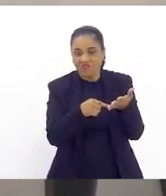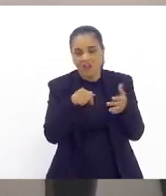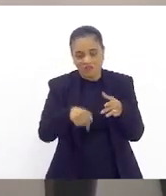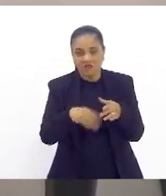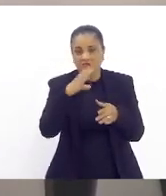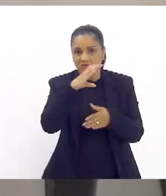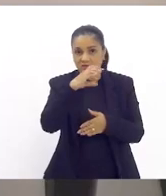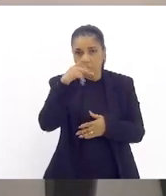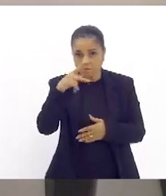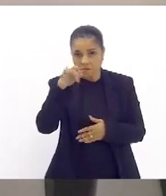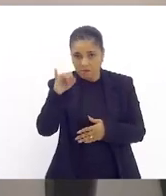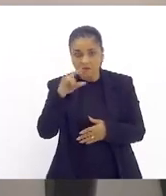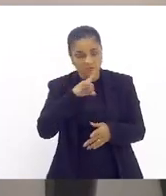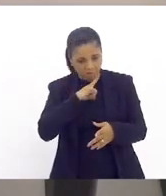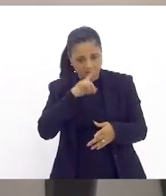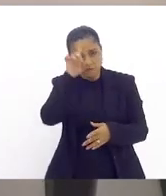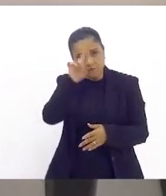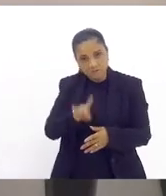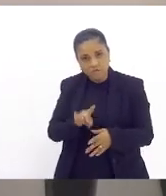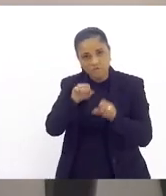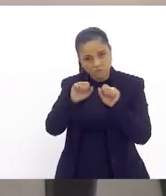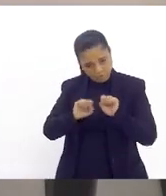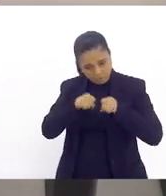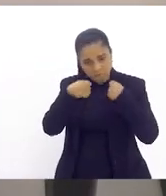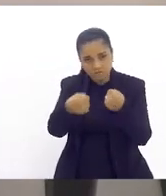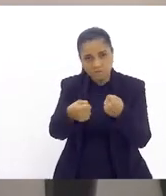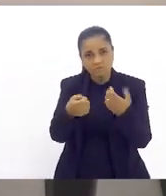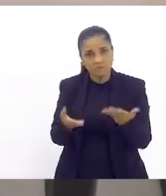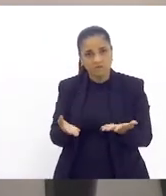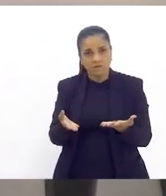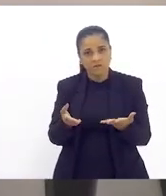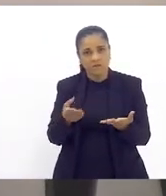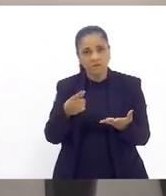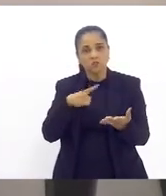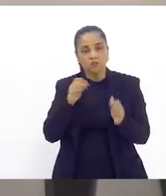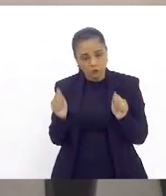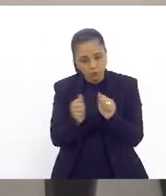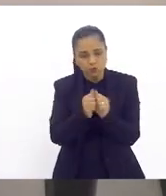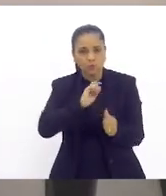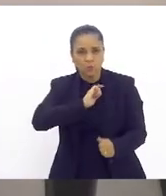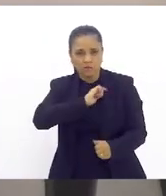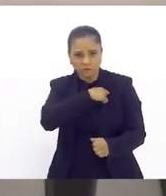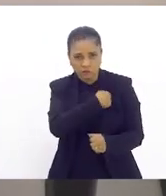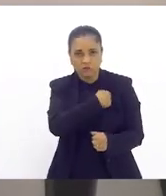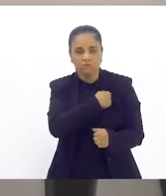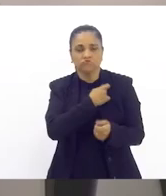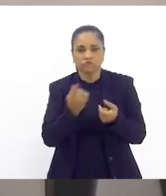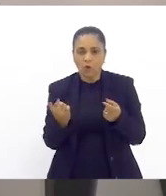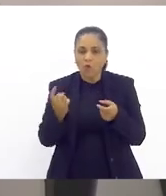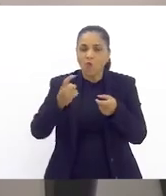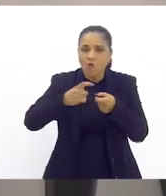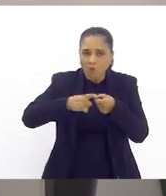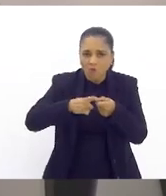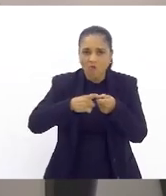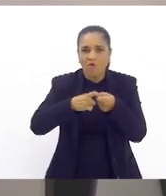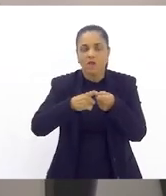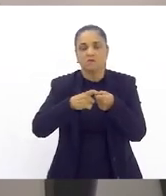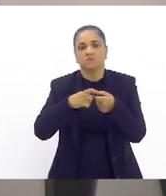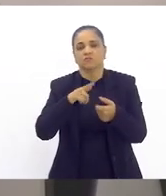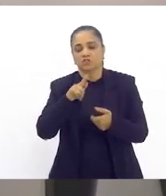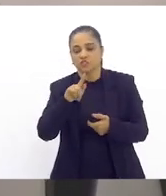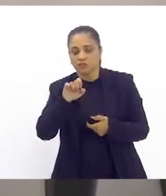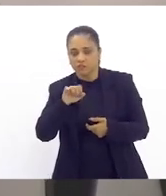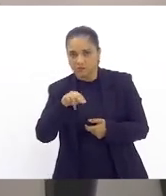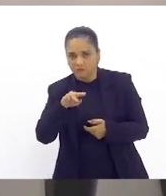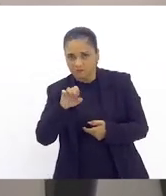só se tem a unidade de defesa a gente precisa criar esse caminho com a fiscalização com convênio da genésia com anel mas que também